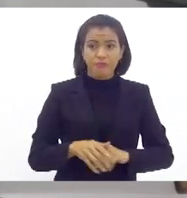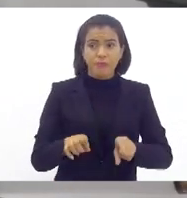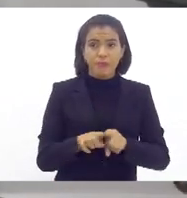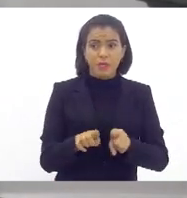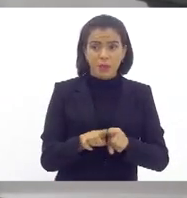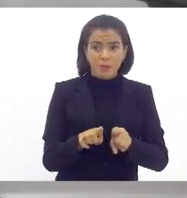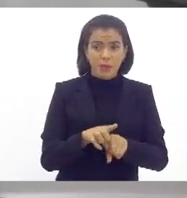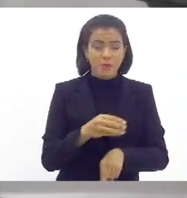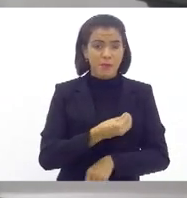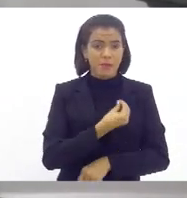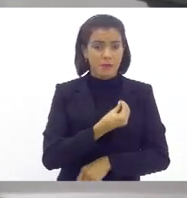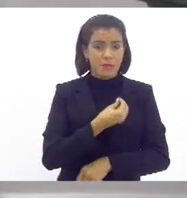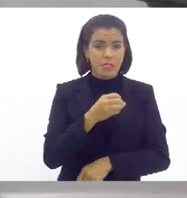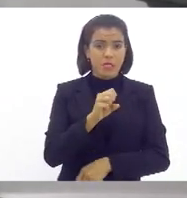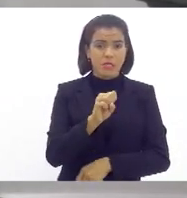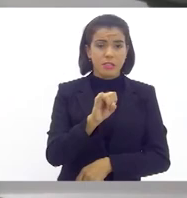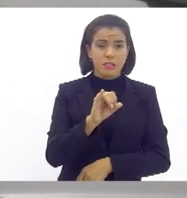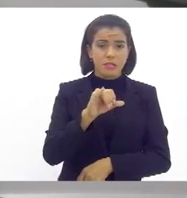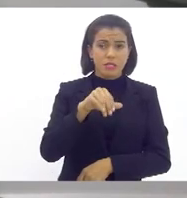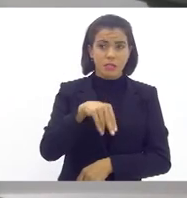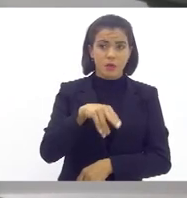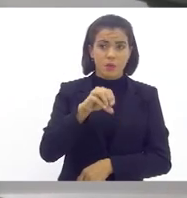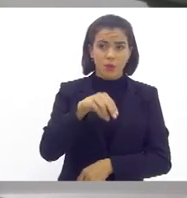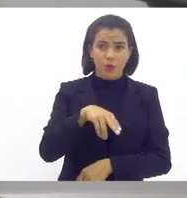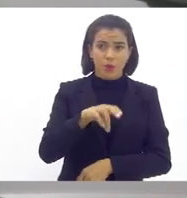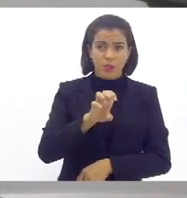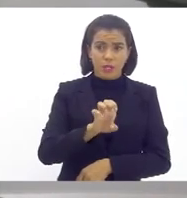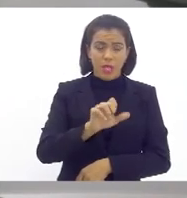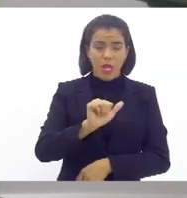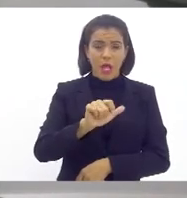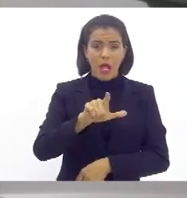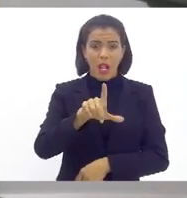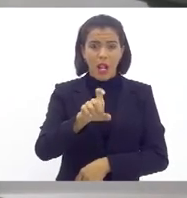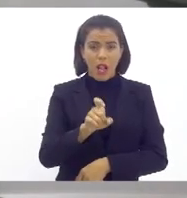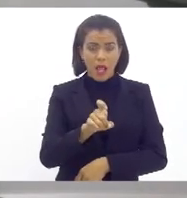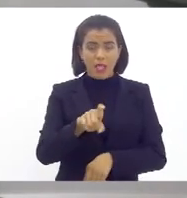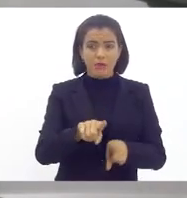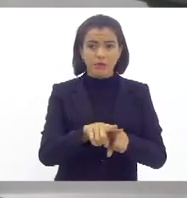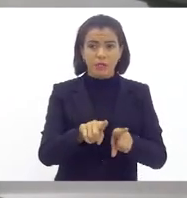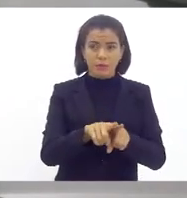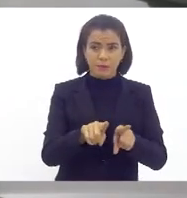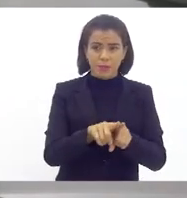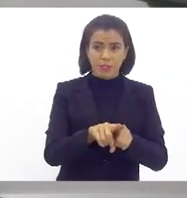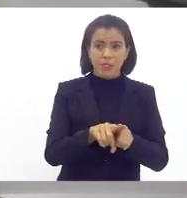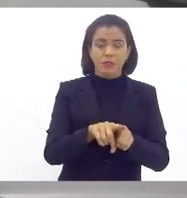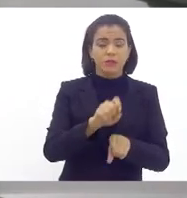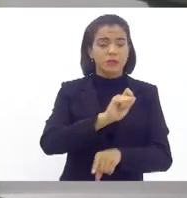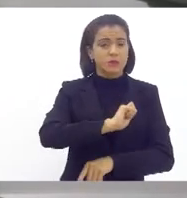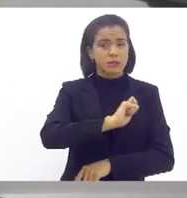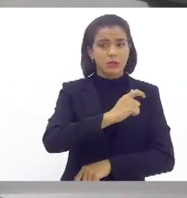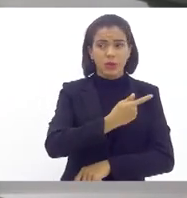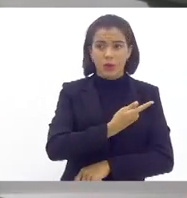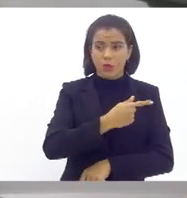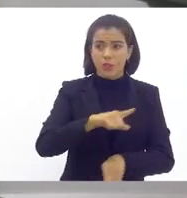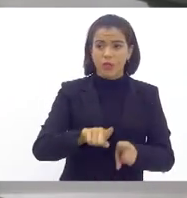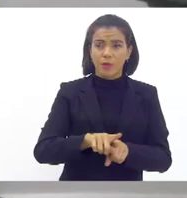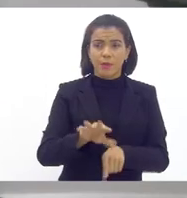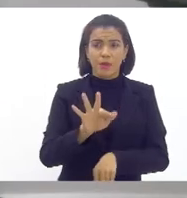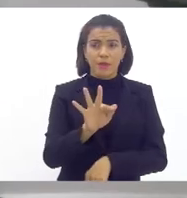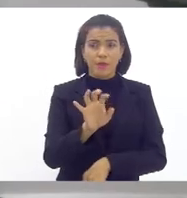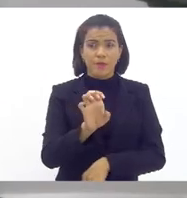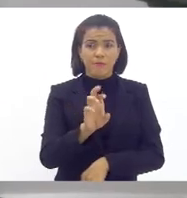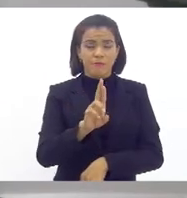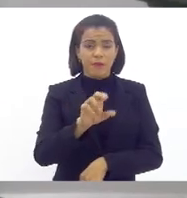presença da Simone Cacheiro, que é do CEP Nova Iguaçu, do Alex Serpa, que é liderança comunitária também em São Gonçalo, da Fernanda de